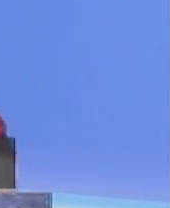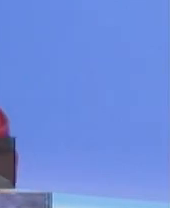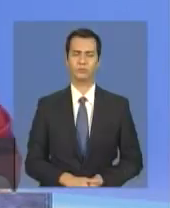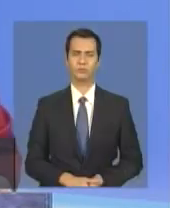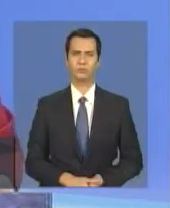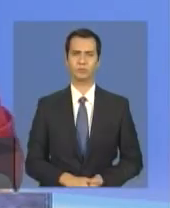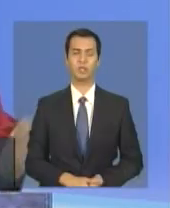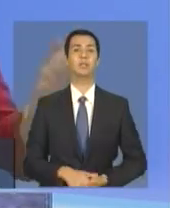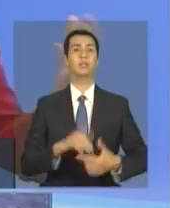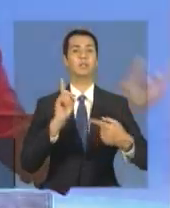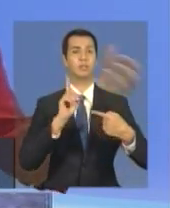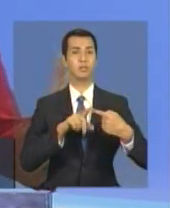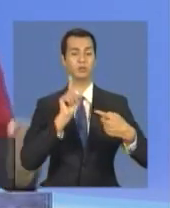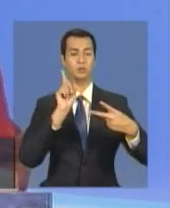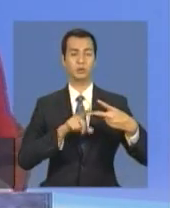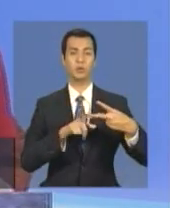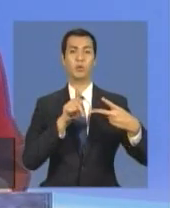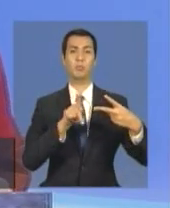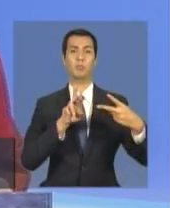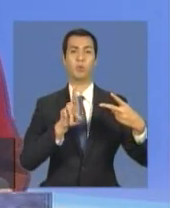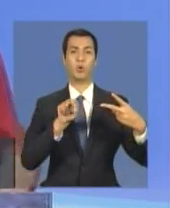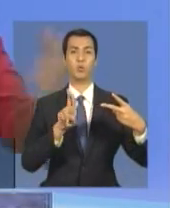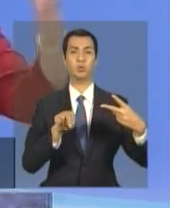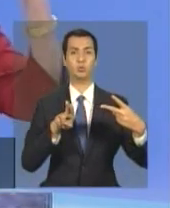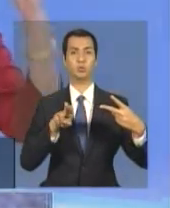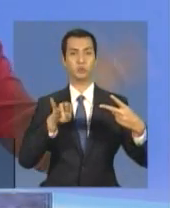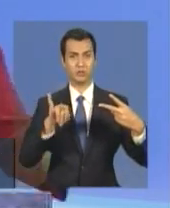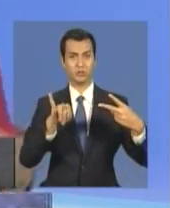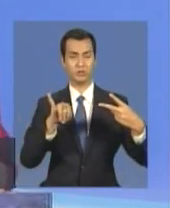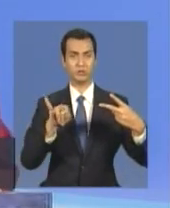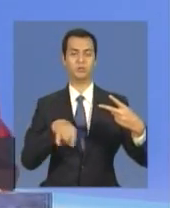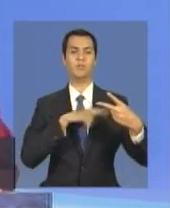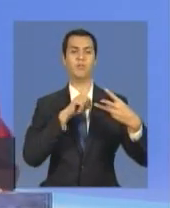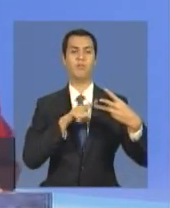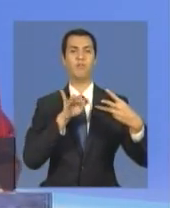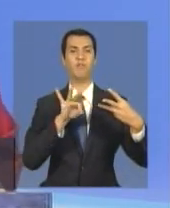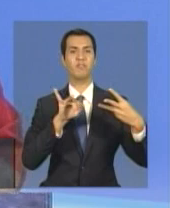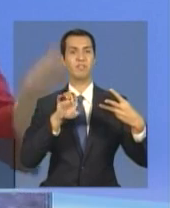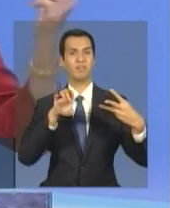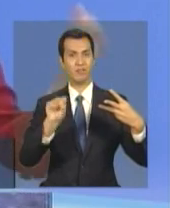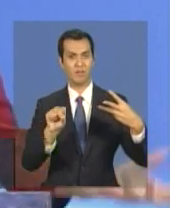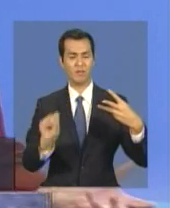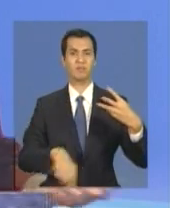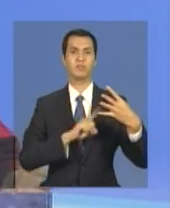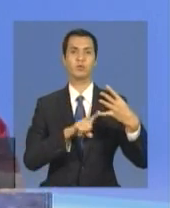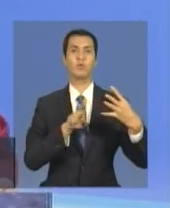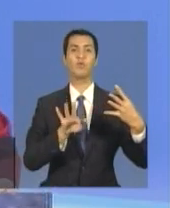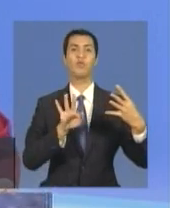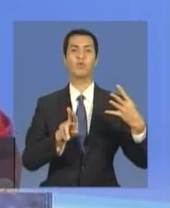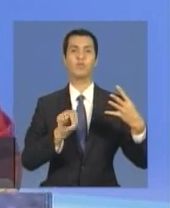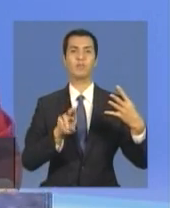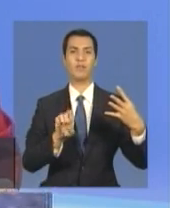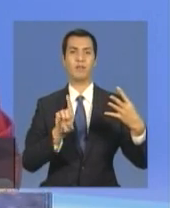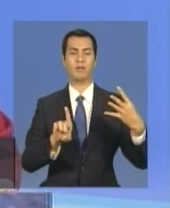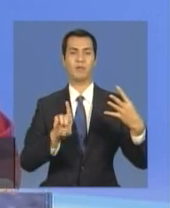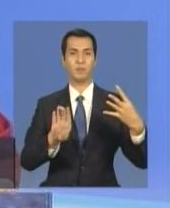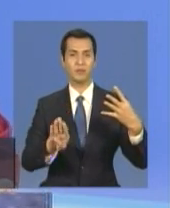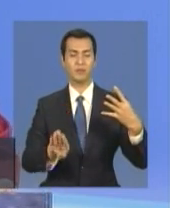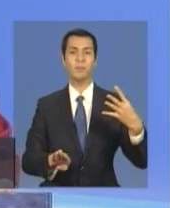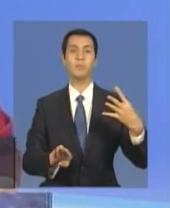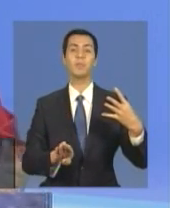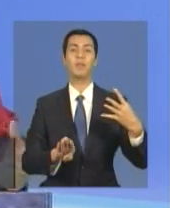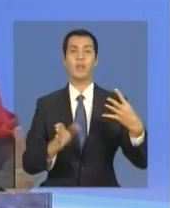junto com o ProUni criado lá no governo do presidente Lula, do FIES, do Fundeb,